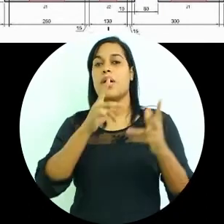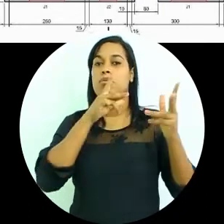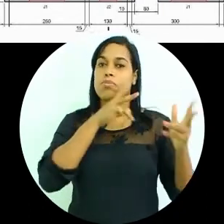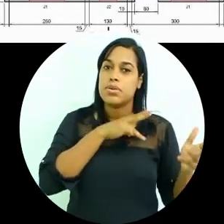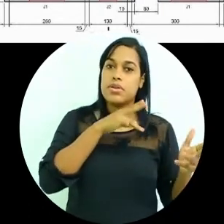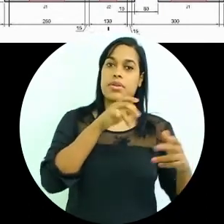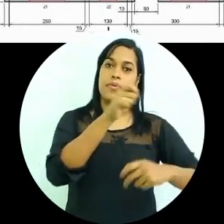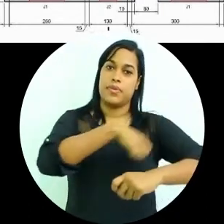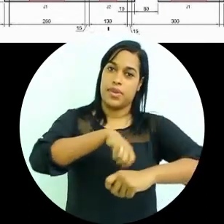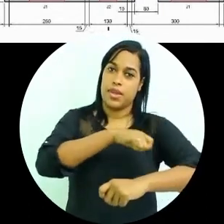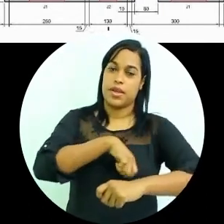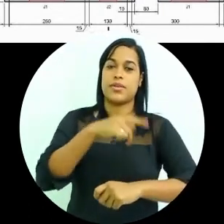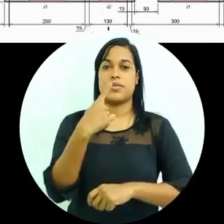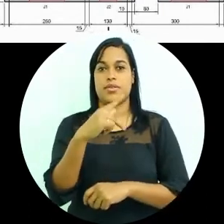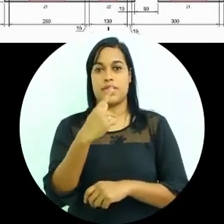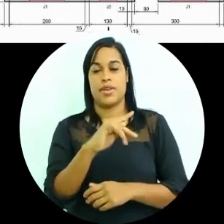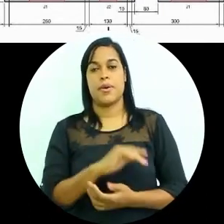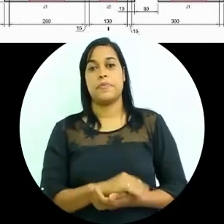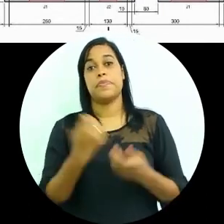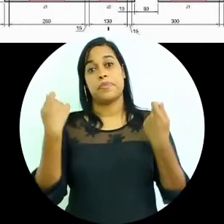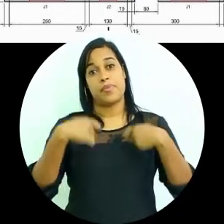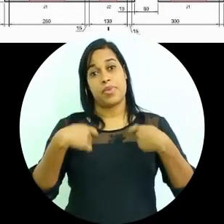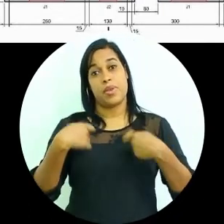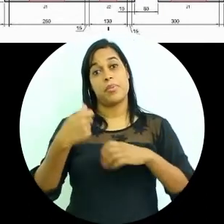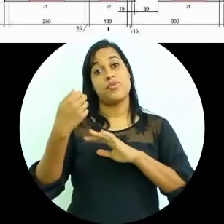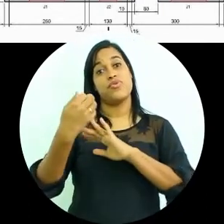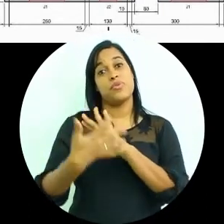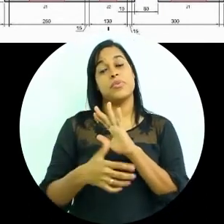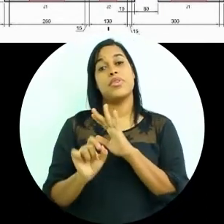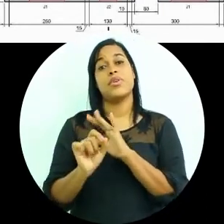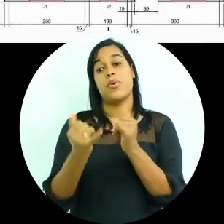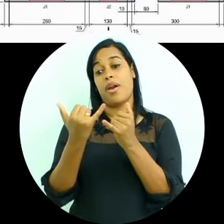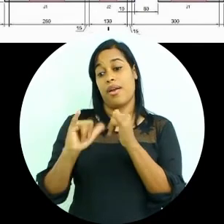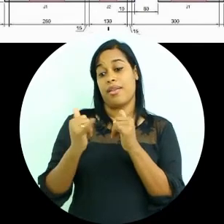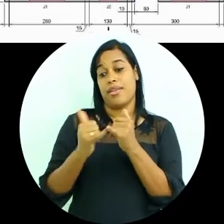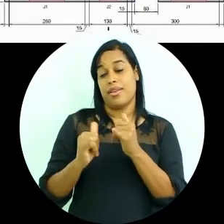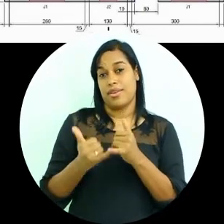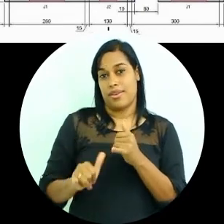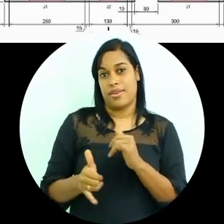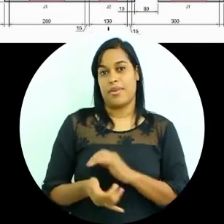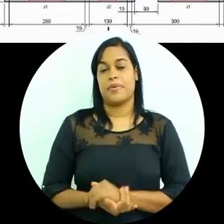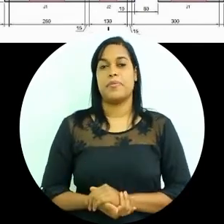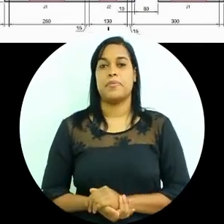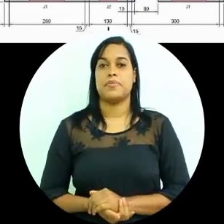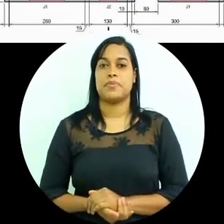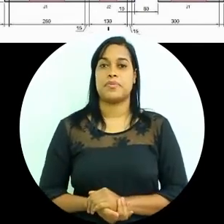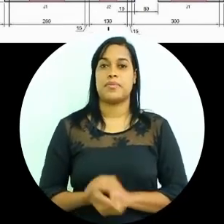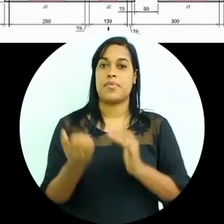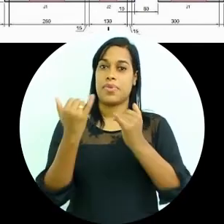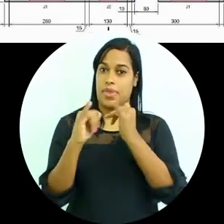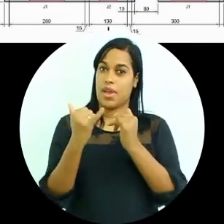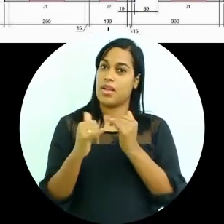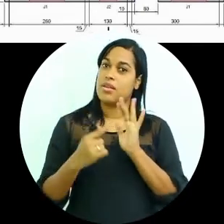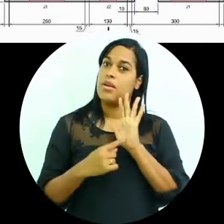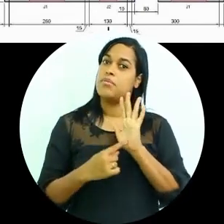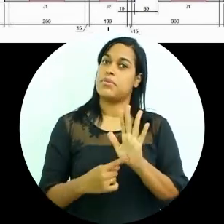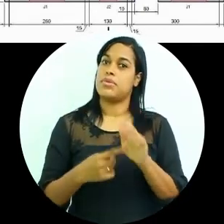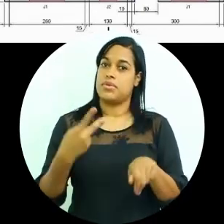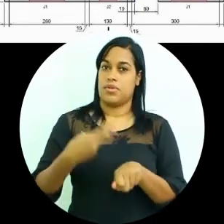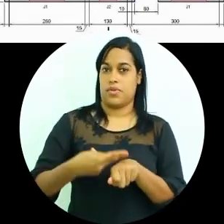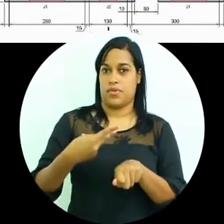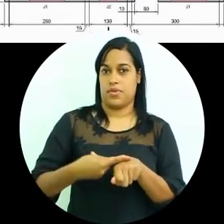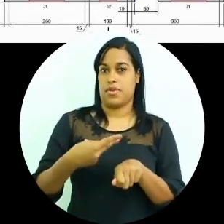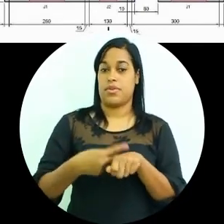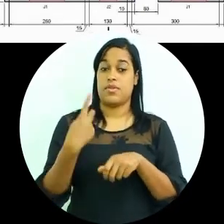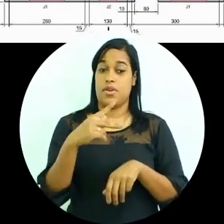janela do dormitório e da cozinha. E para isso, eu preciso definir a linha tracejada das linhas que